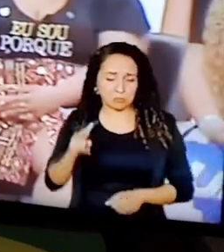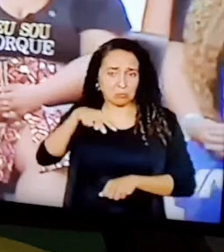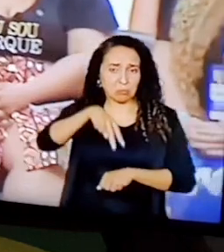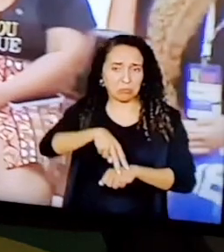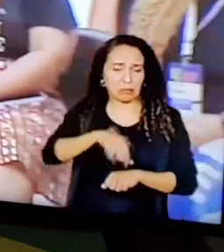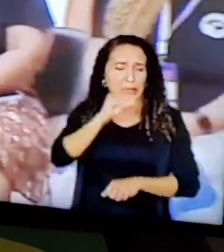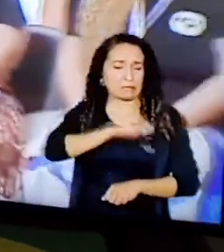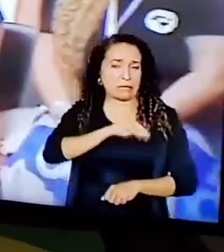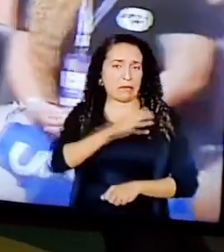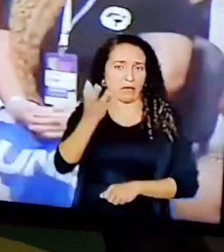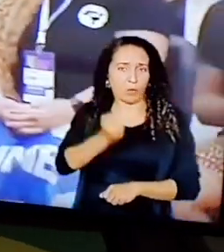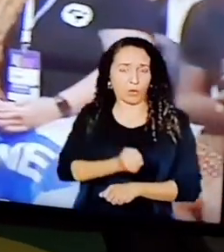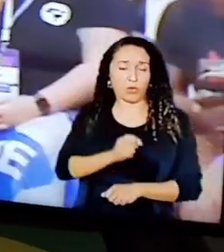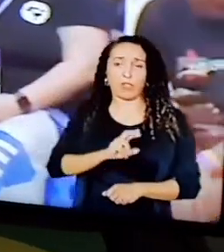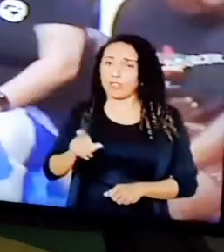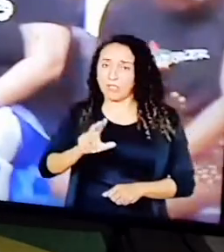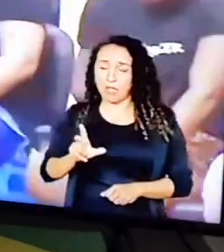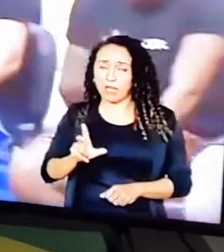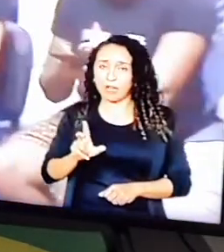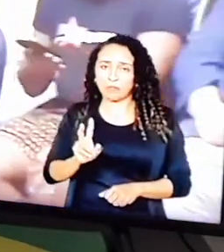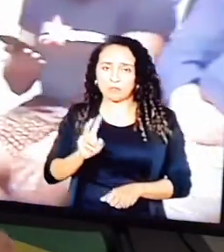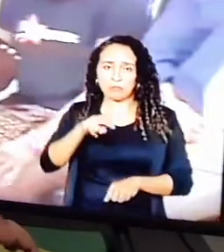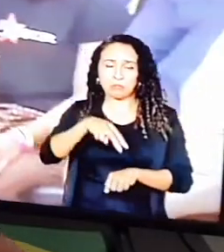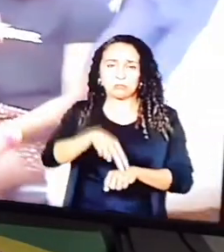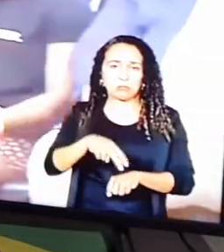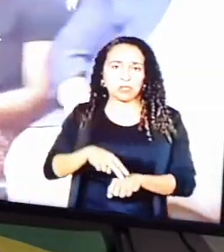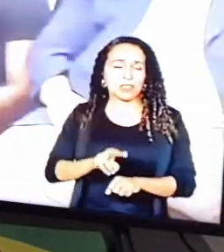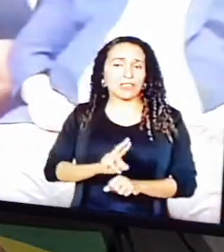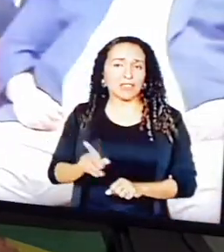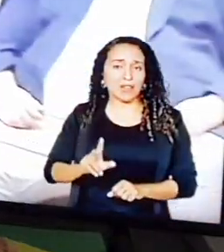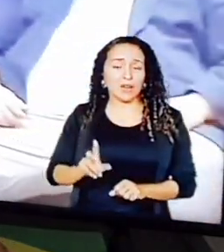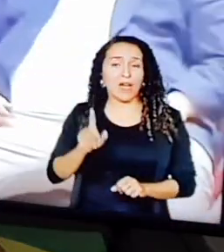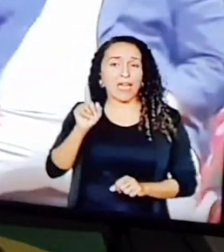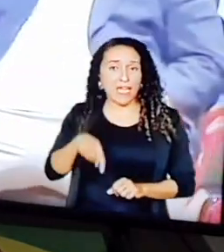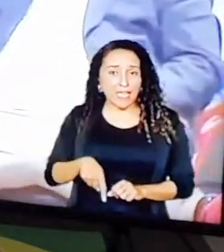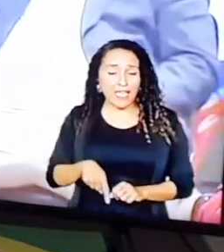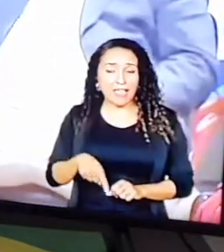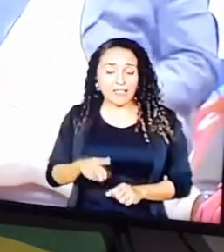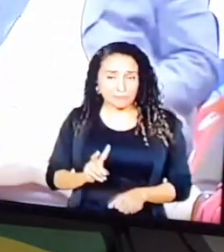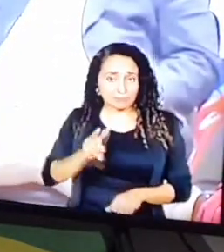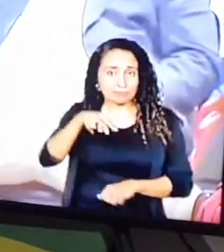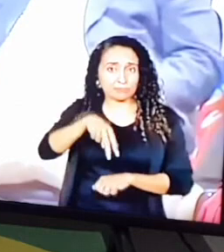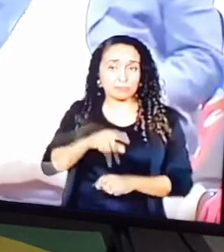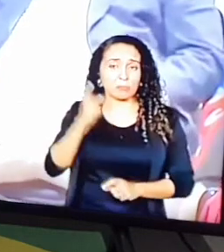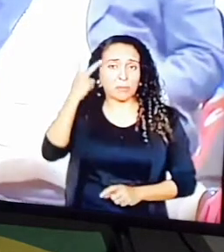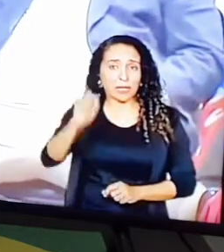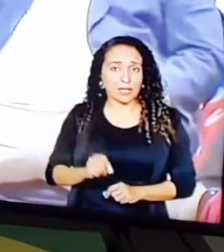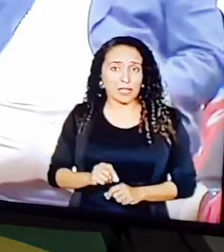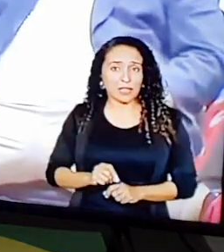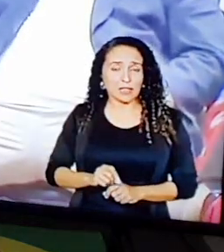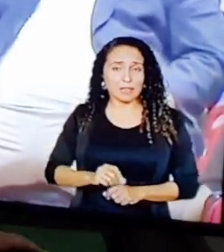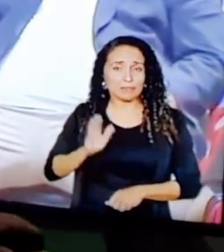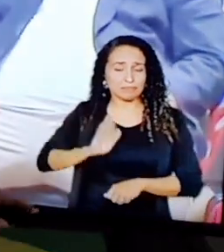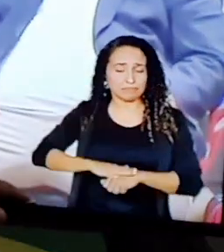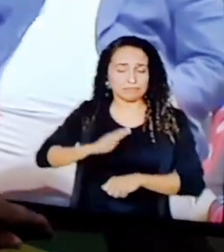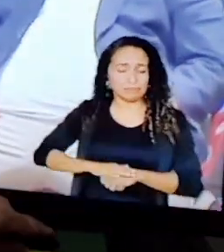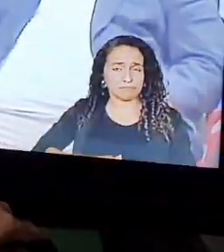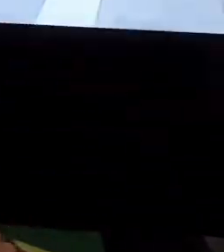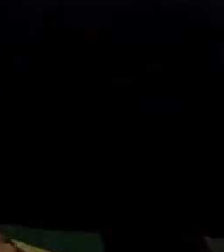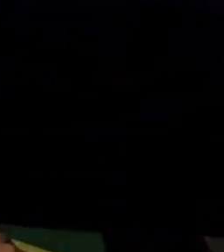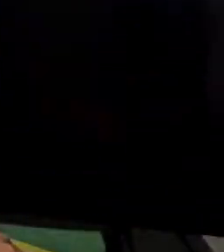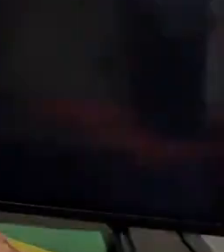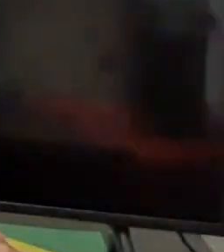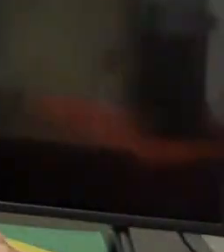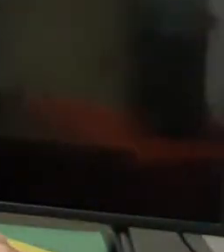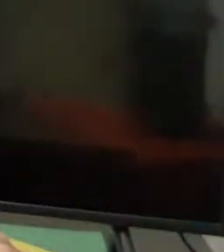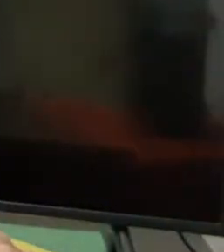ganhar salário. Não. Não vem aqui para ganhar imunidade, não. Não. Eles vieram aqui para cumprir uma tarefa.